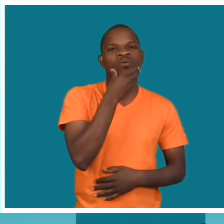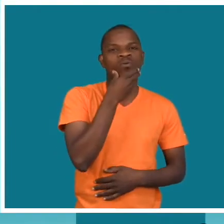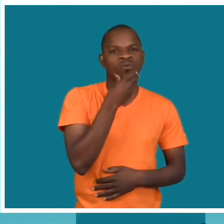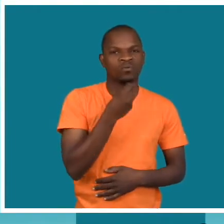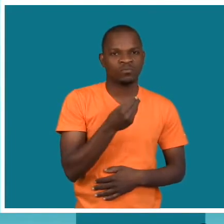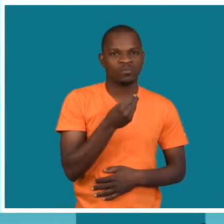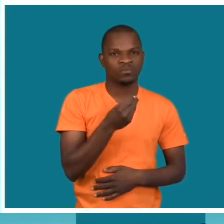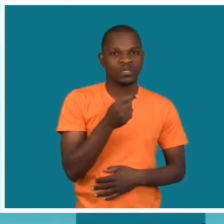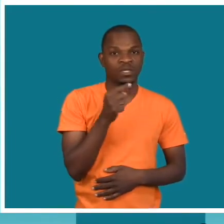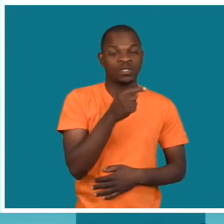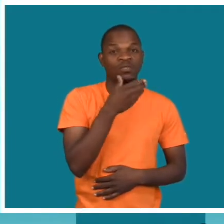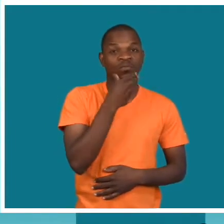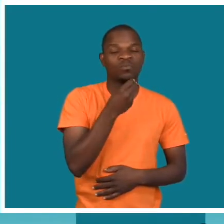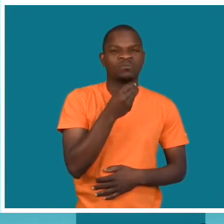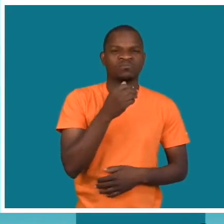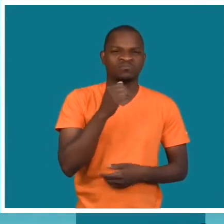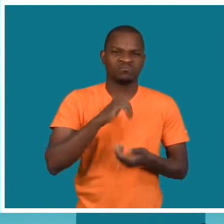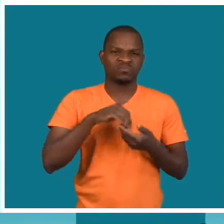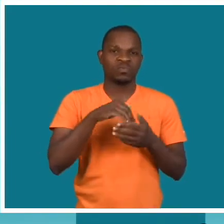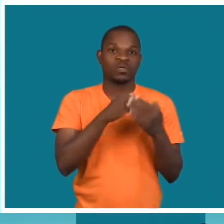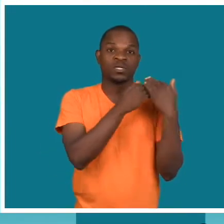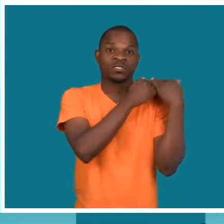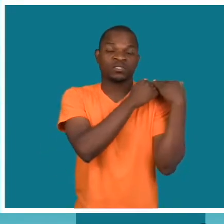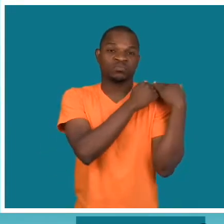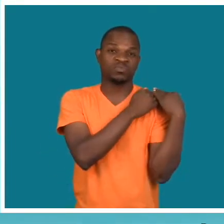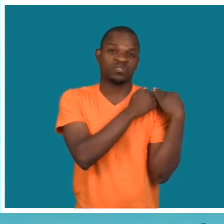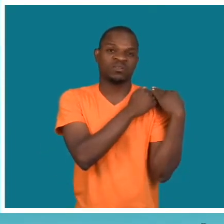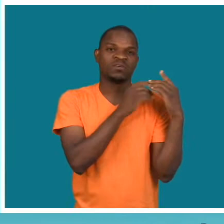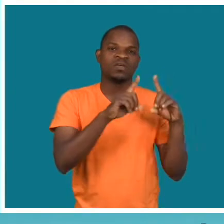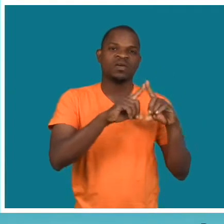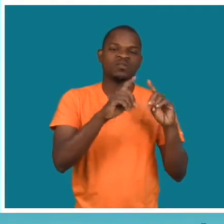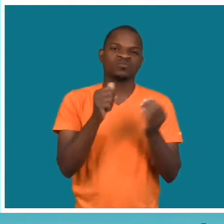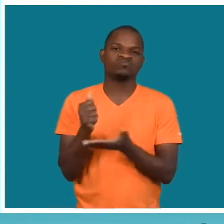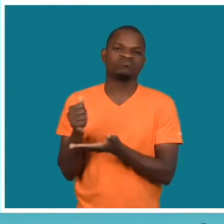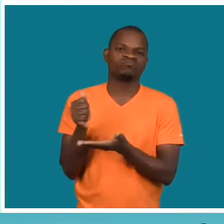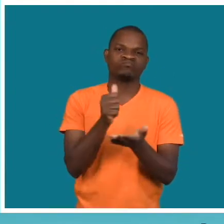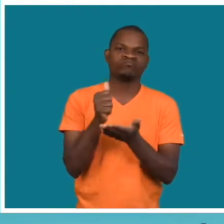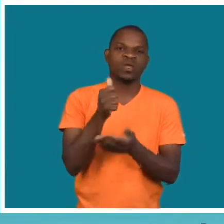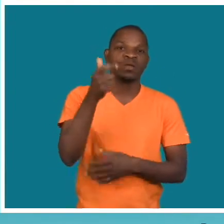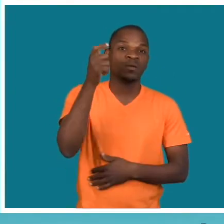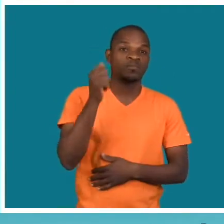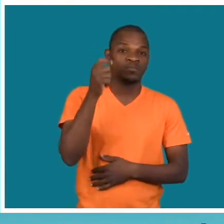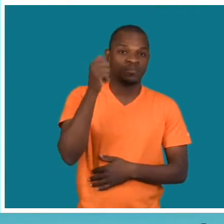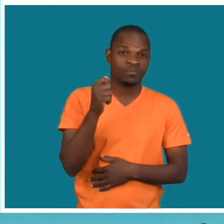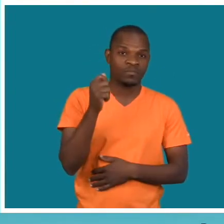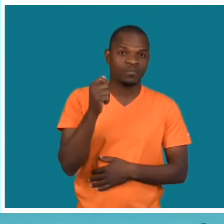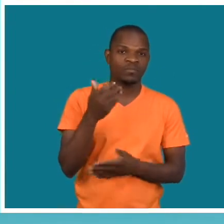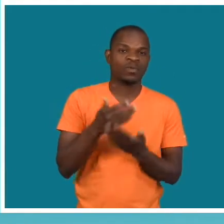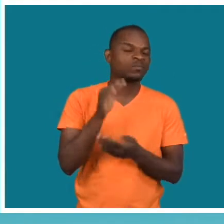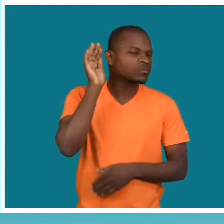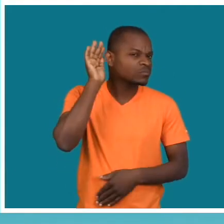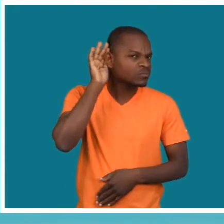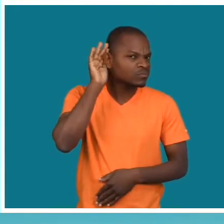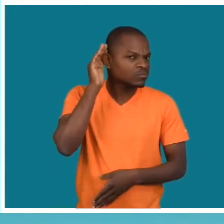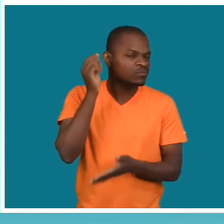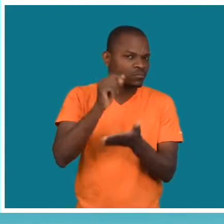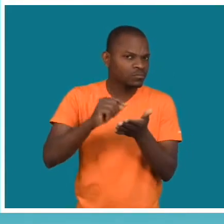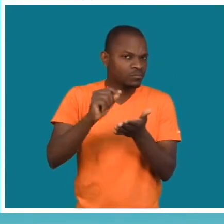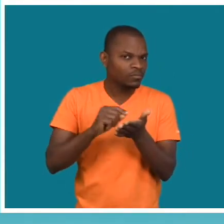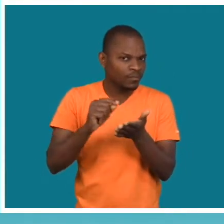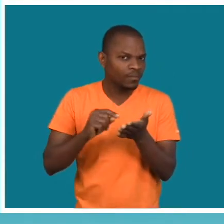senhor que diz que é o responsável de qualquer coisa ligada a pensões, qualquer coisa que era para tomar